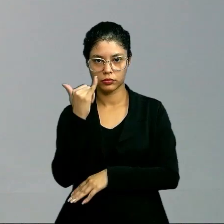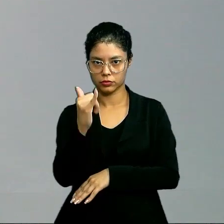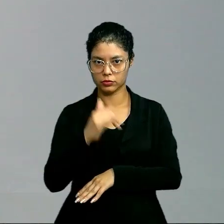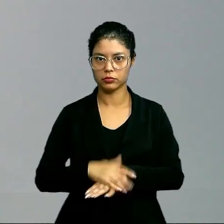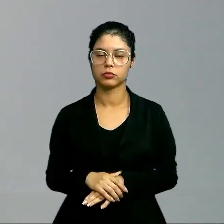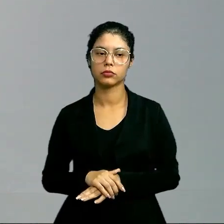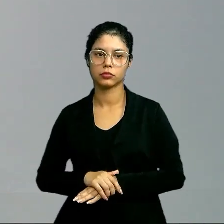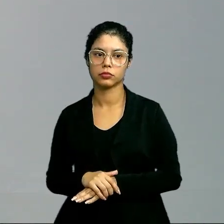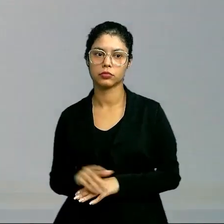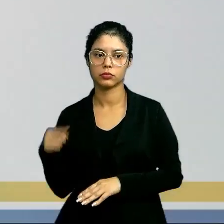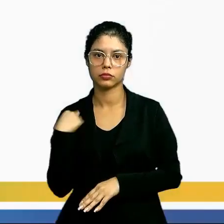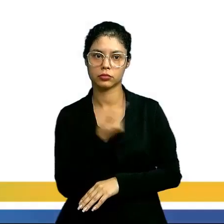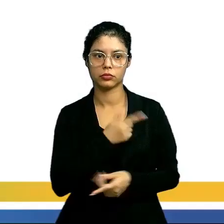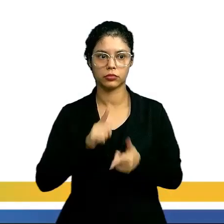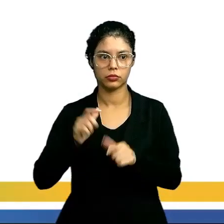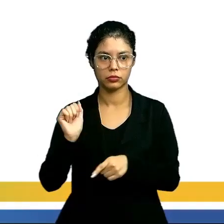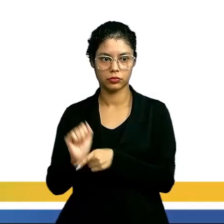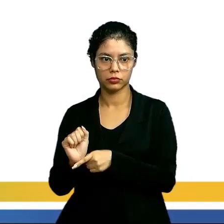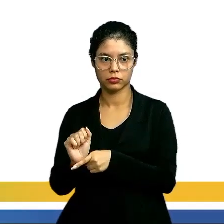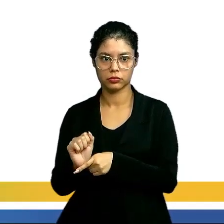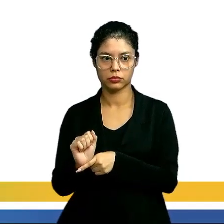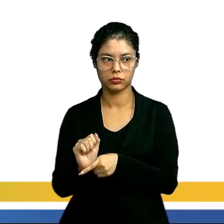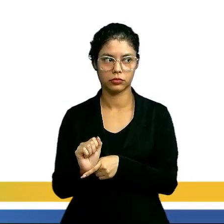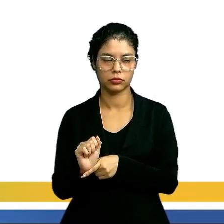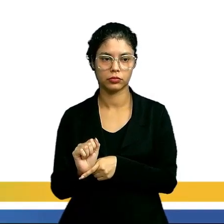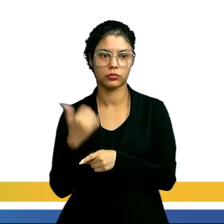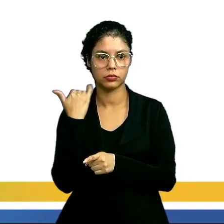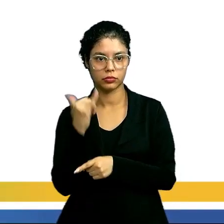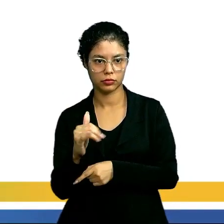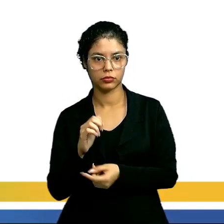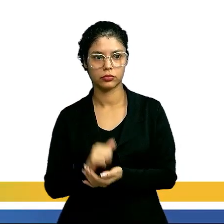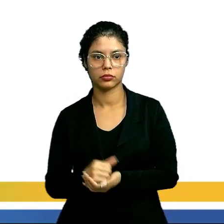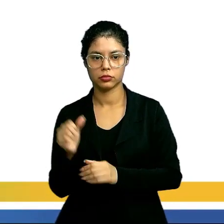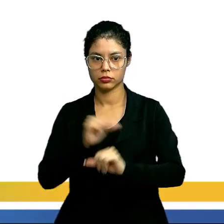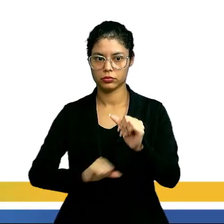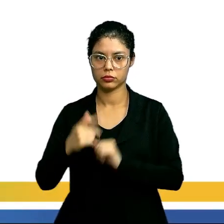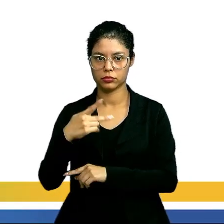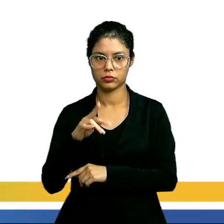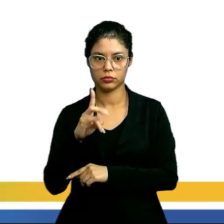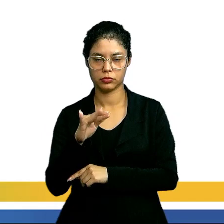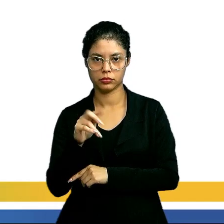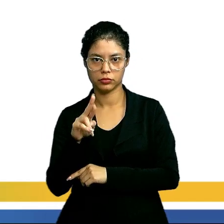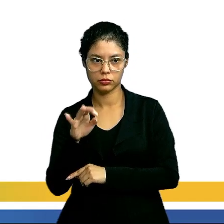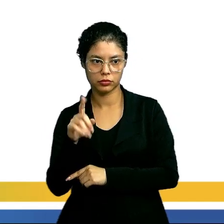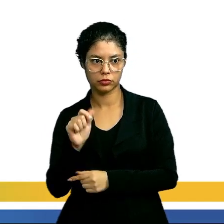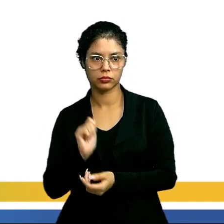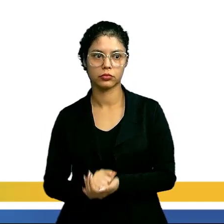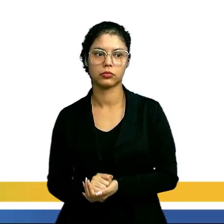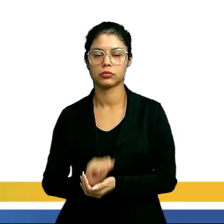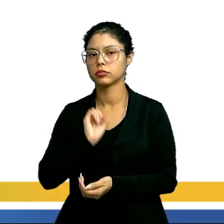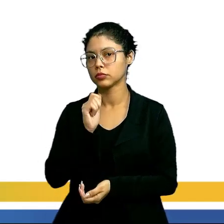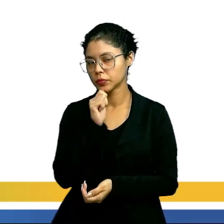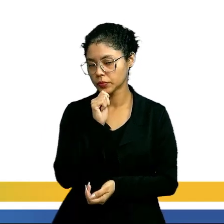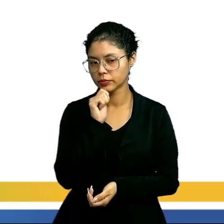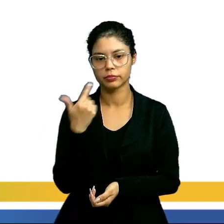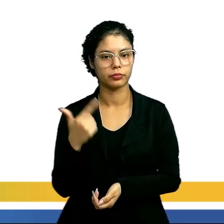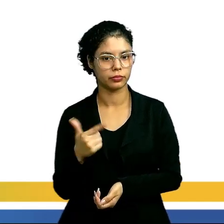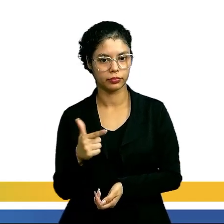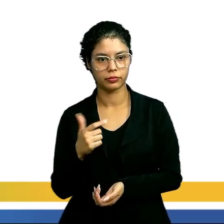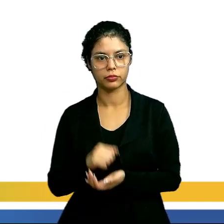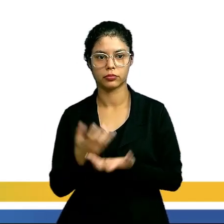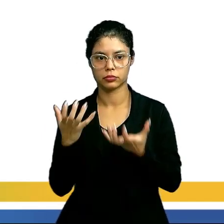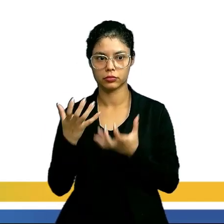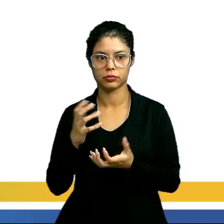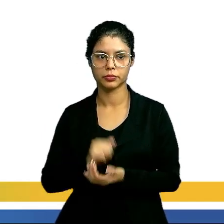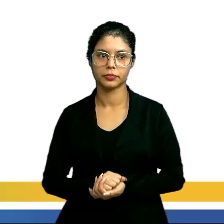Então, a nossa letra A, ela nos diz que a energia cinética será transformada em energia potencial gravitacional, o que não é exatamente o caso que